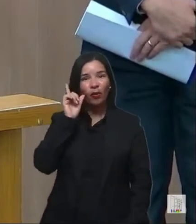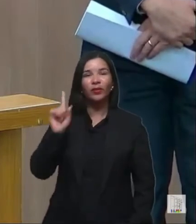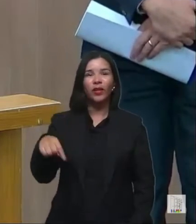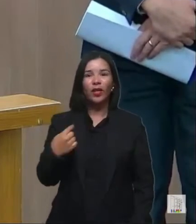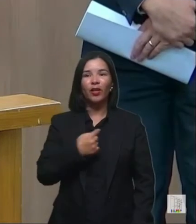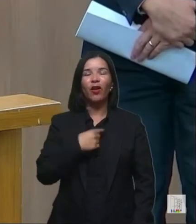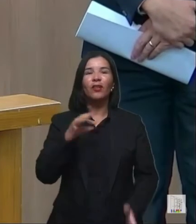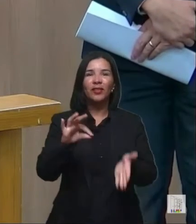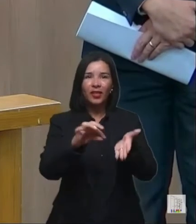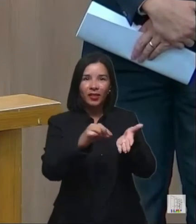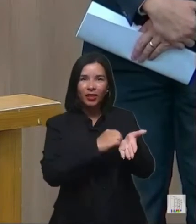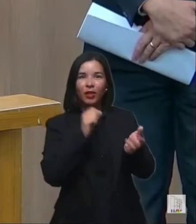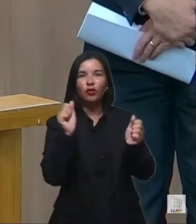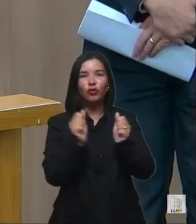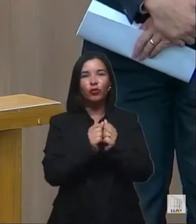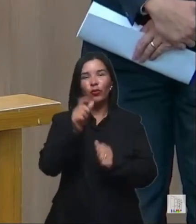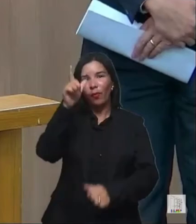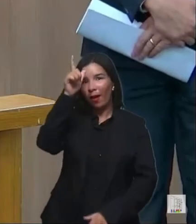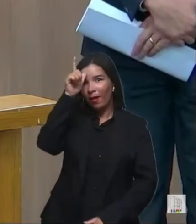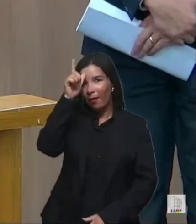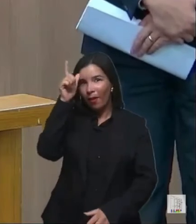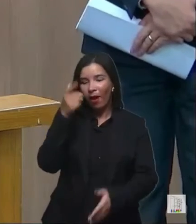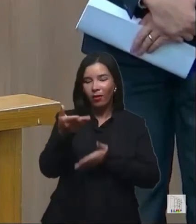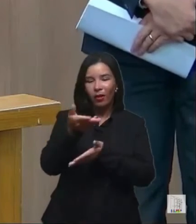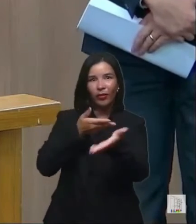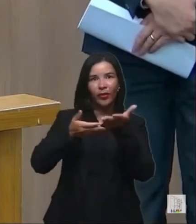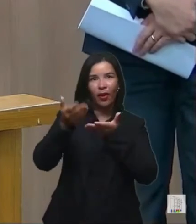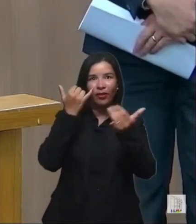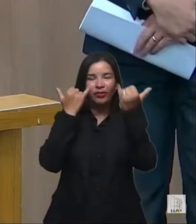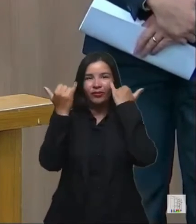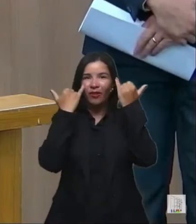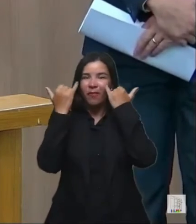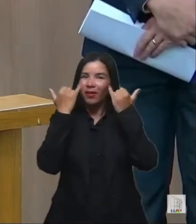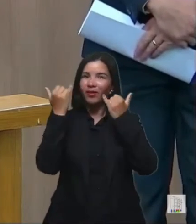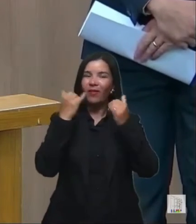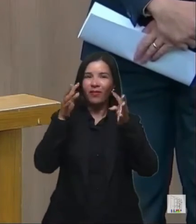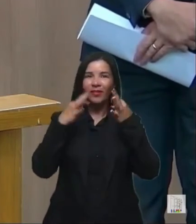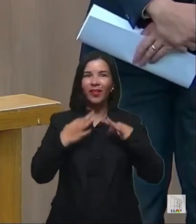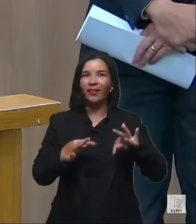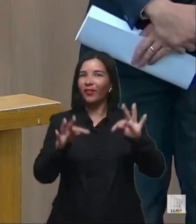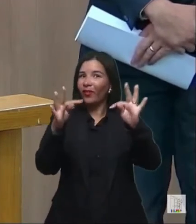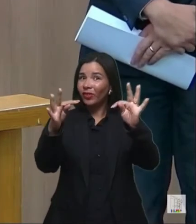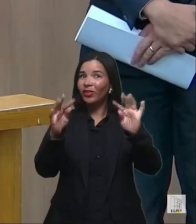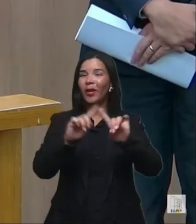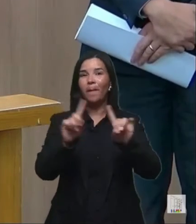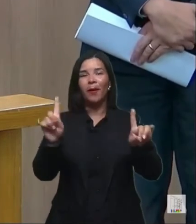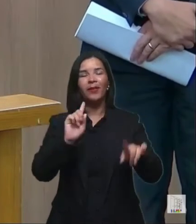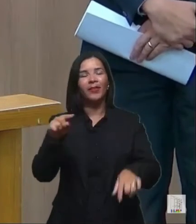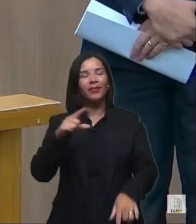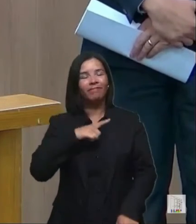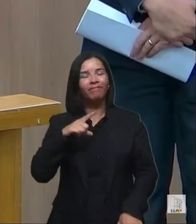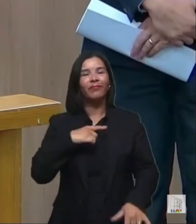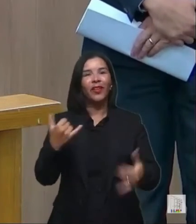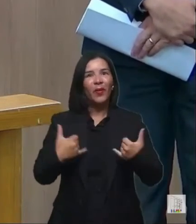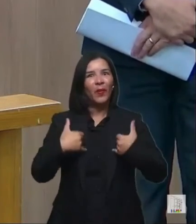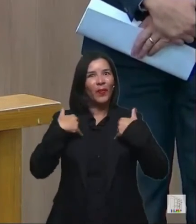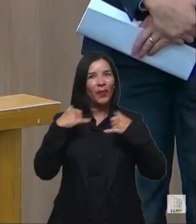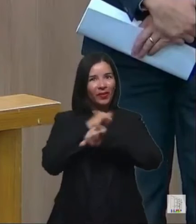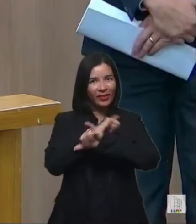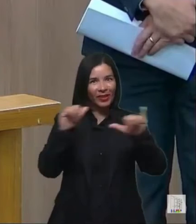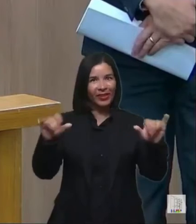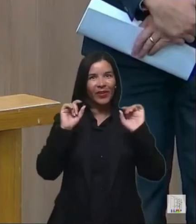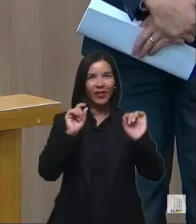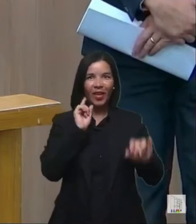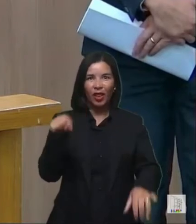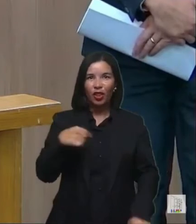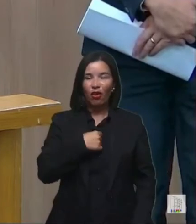um com a Alemanha, de troca de informações, de troca de tecnologia, mas eu tenho muito orgulho de dizer que nós não